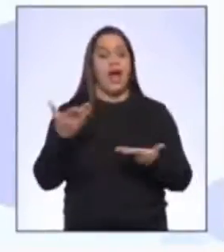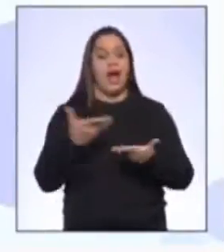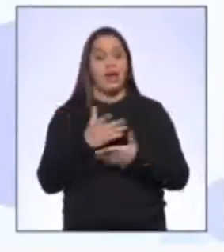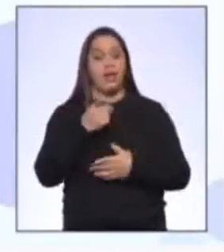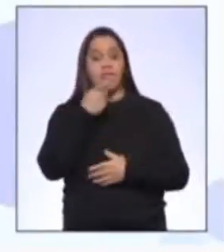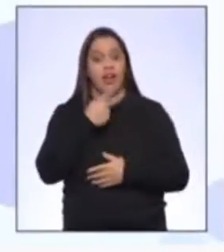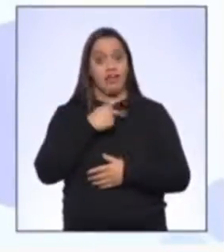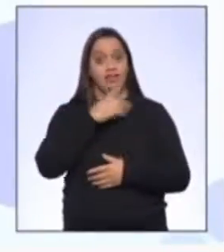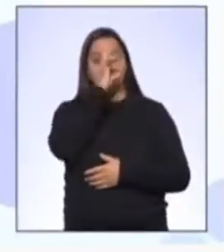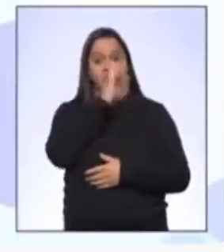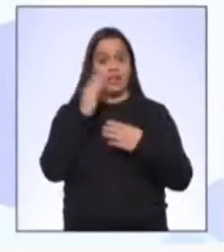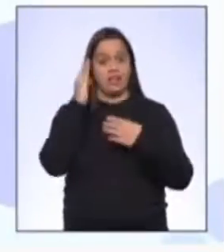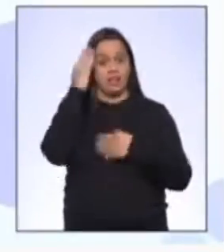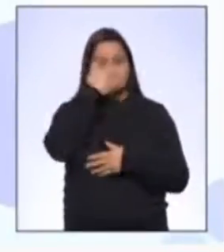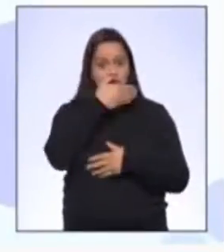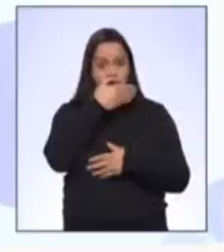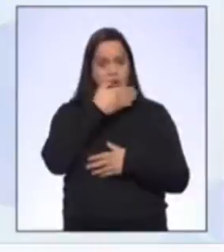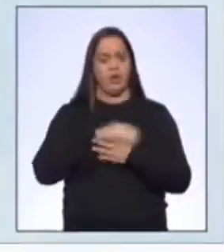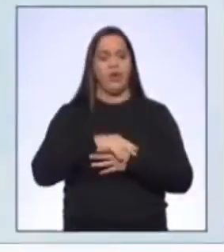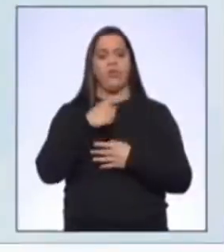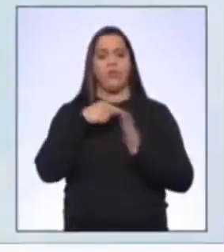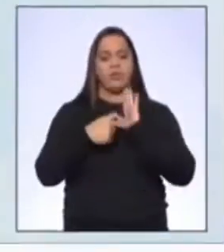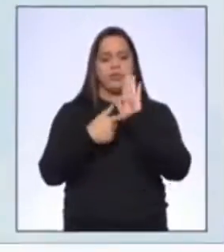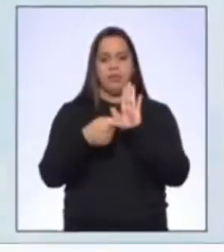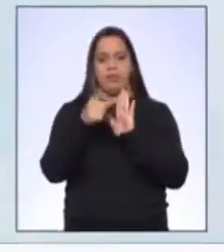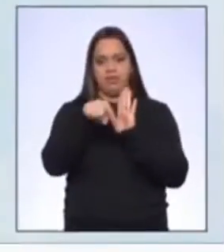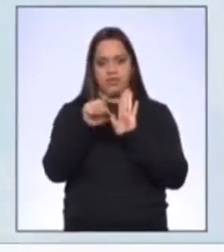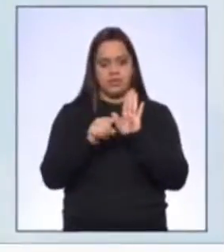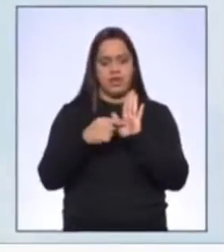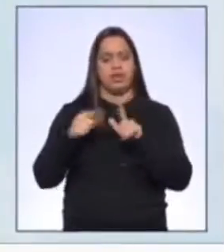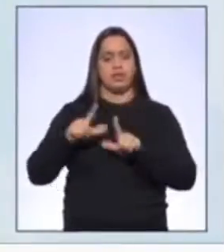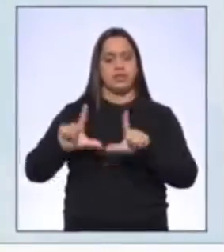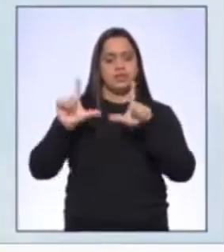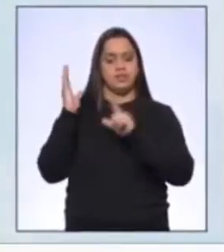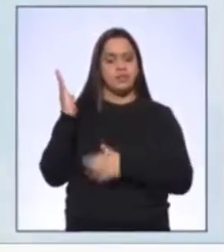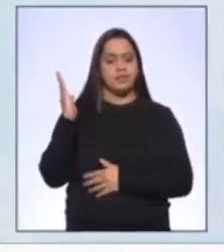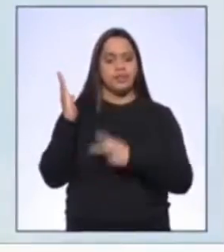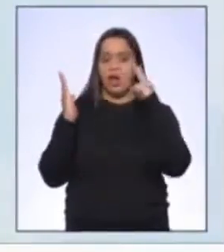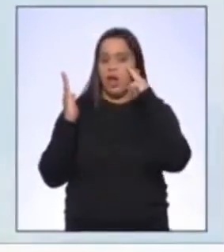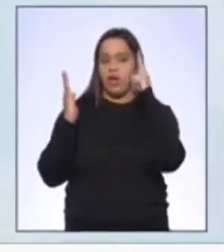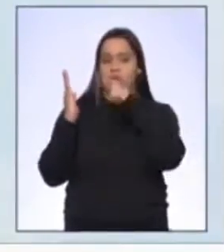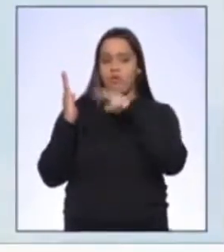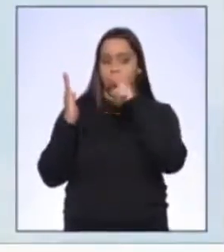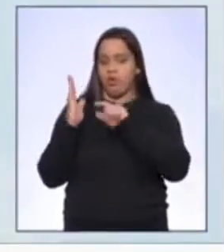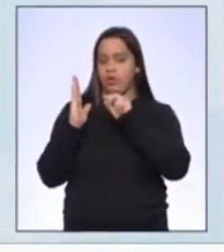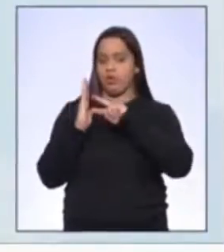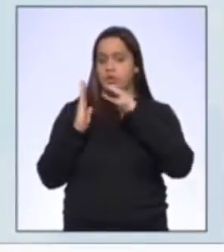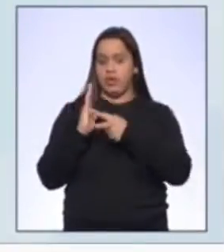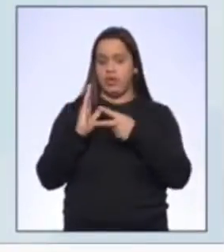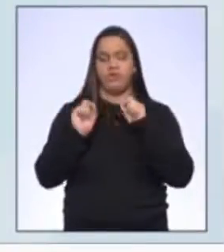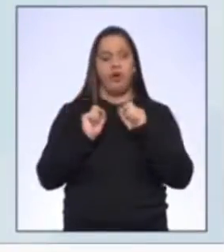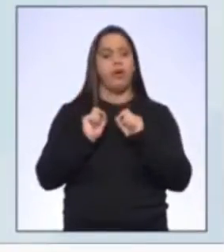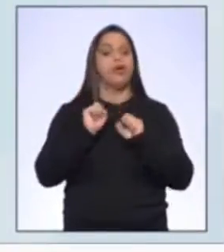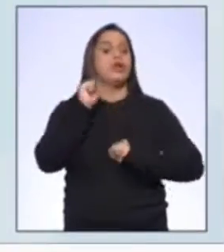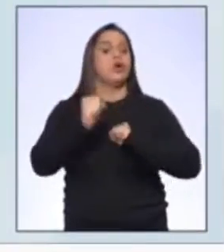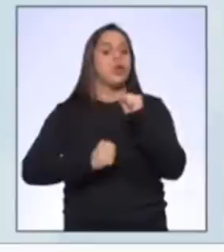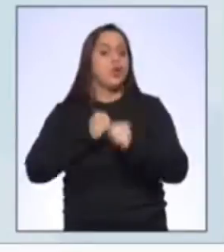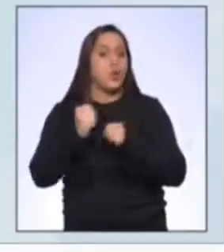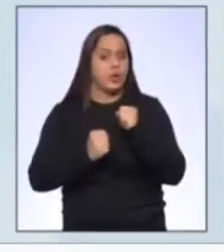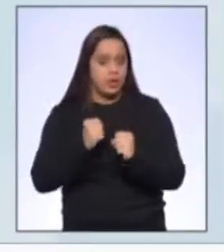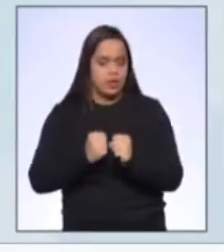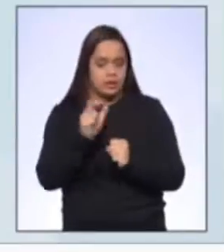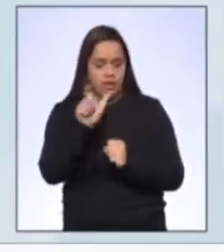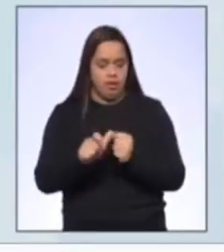da deficiência visual eu vou mostrar uma gravura para vocês e aí eu vou fazer a leitura do que significa nas corridas os